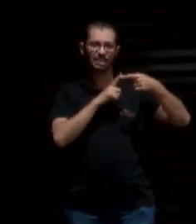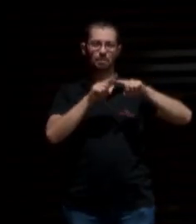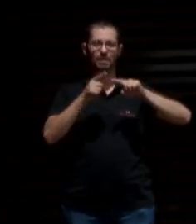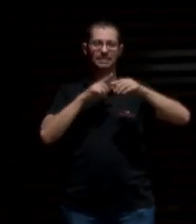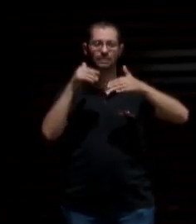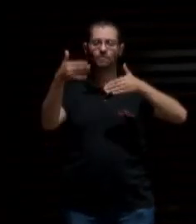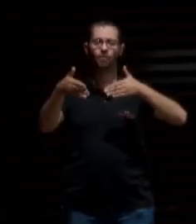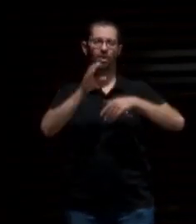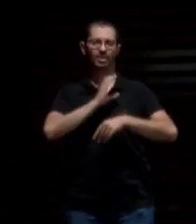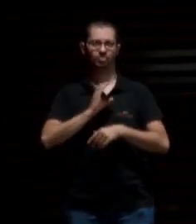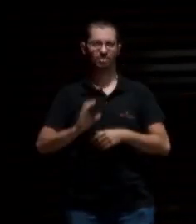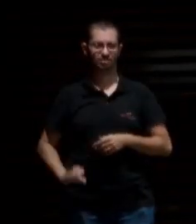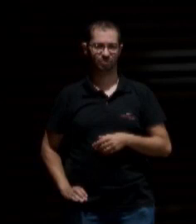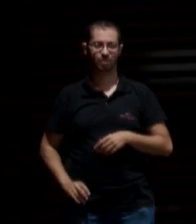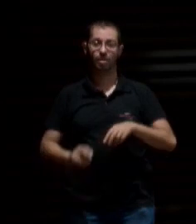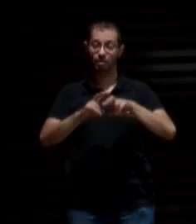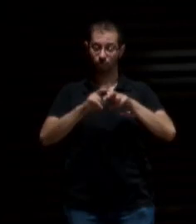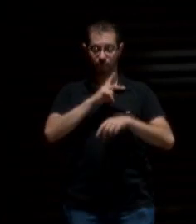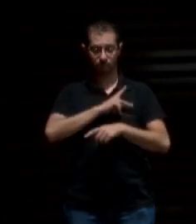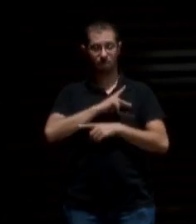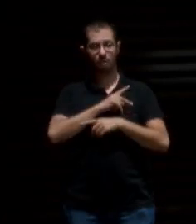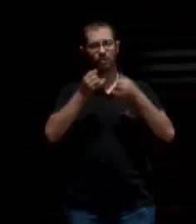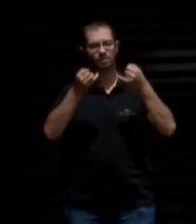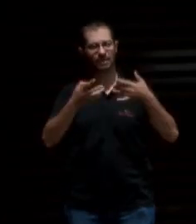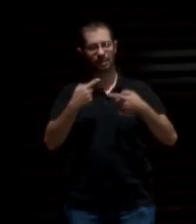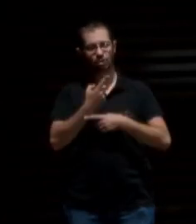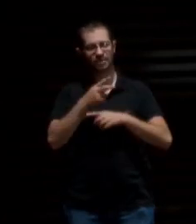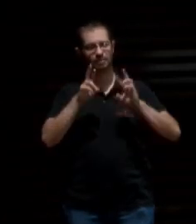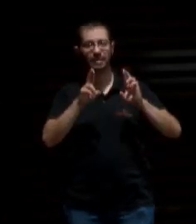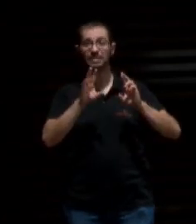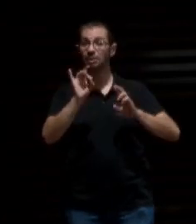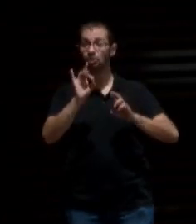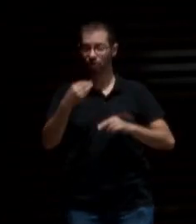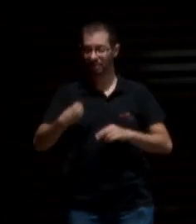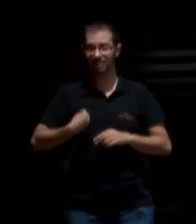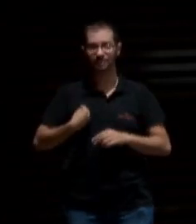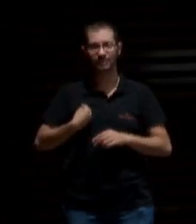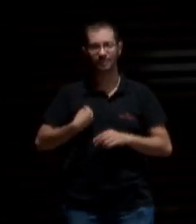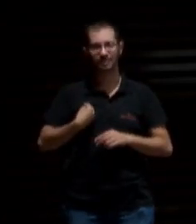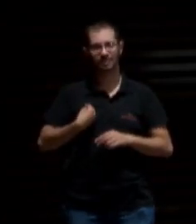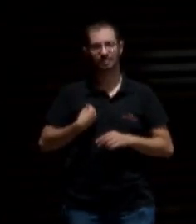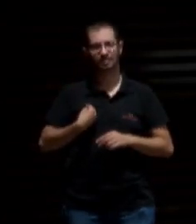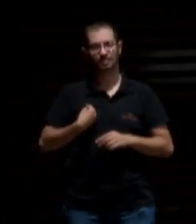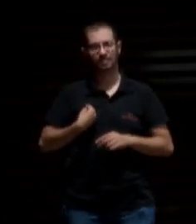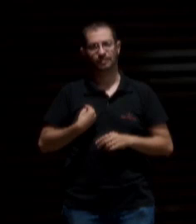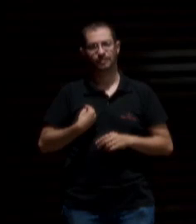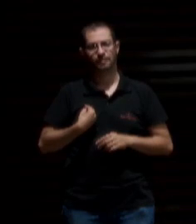Por isso que Paulo diz que se a nossa esperança em Cristo se limita apenas a essa vida, nós somos os mais infelizes de todos os